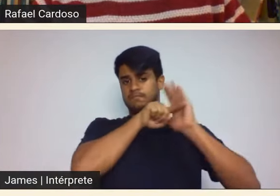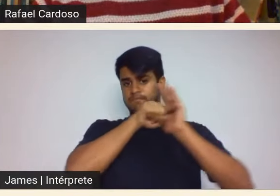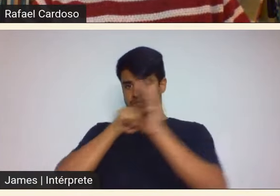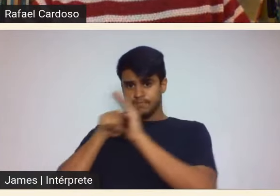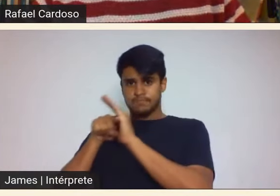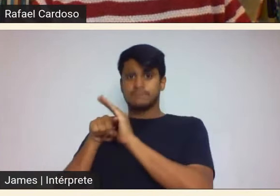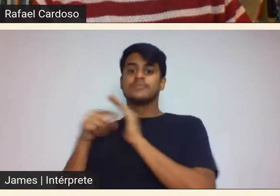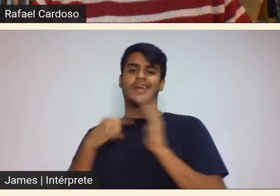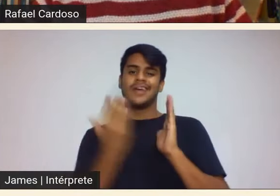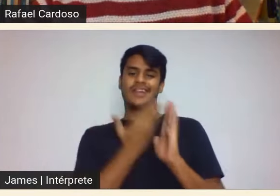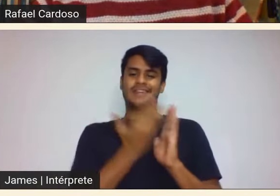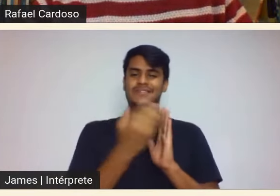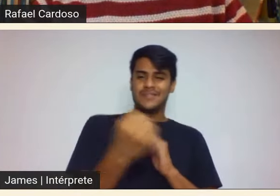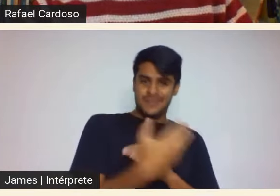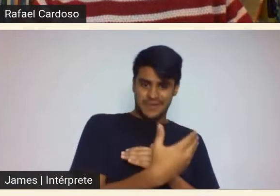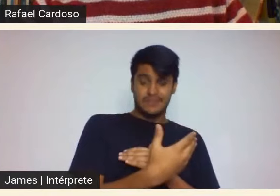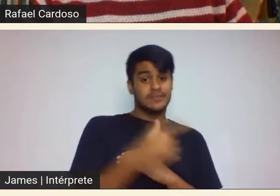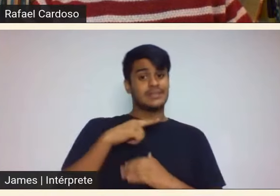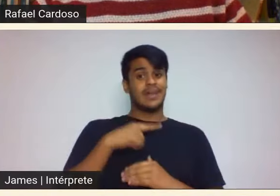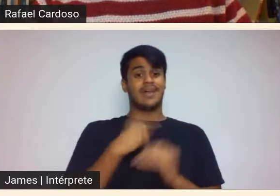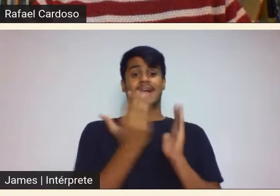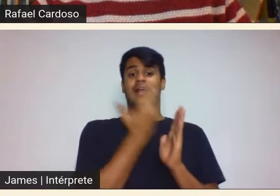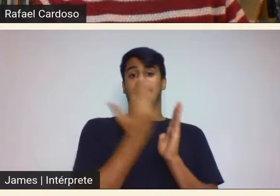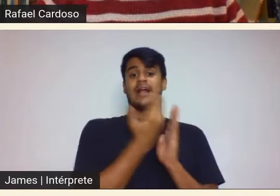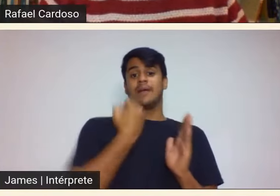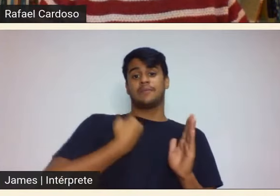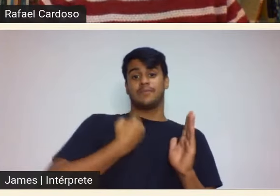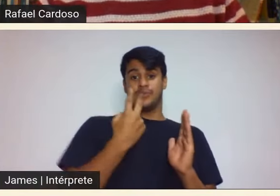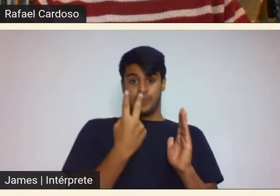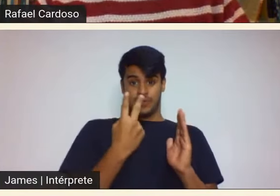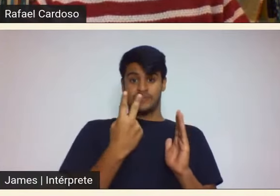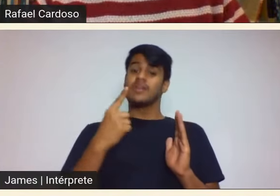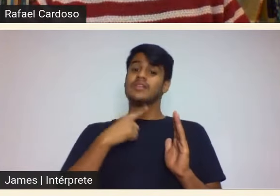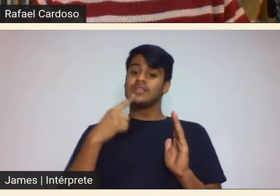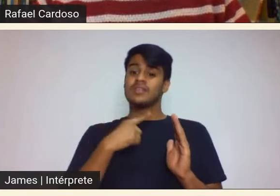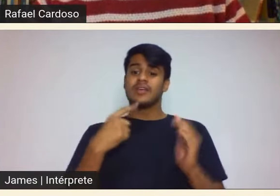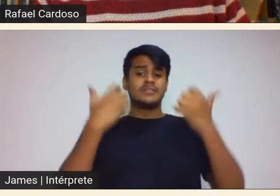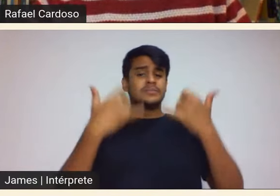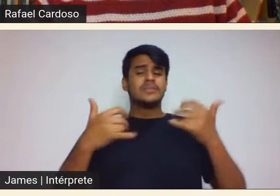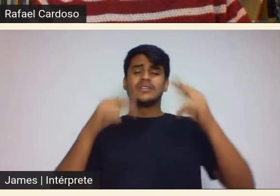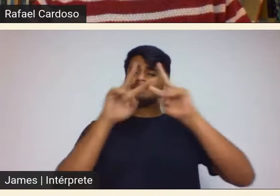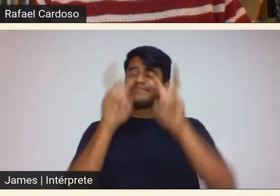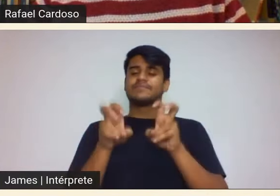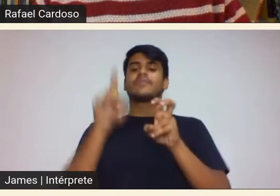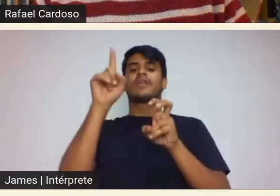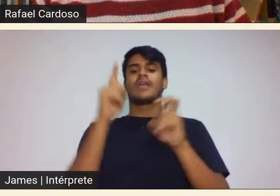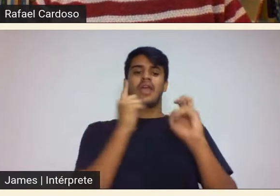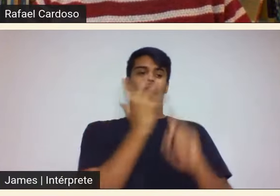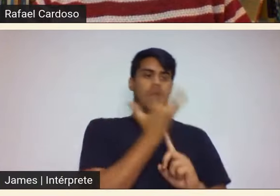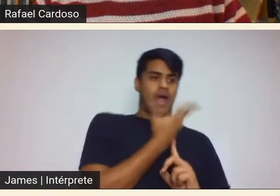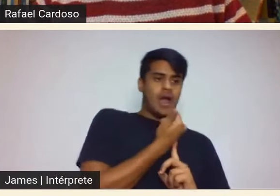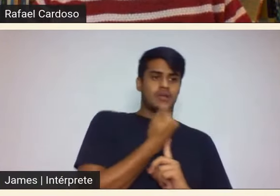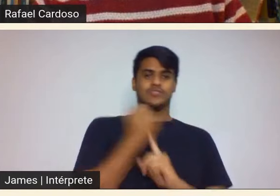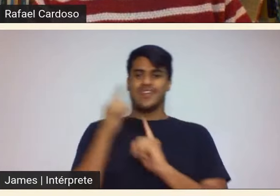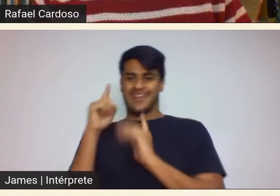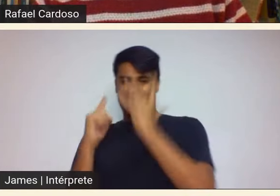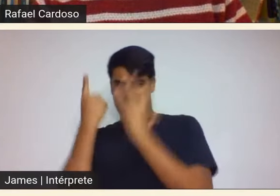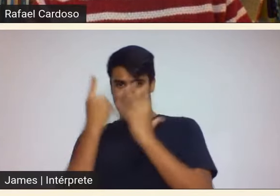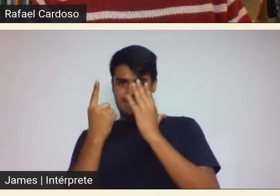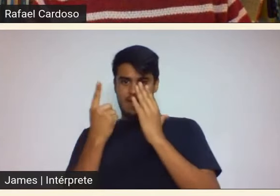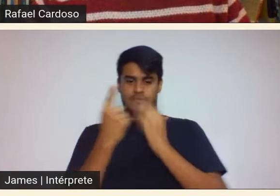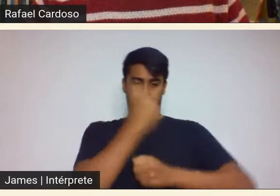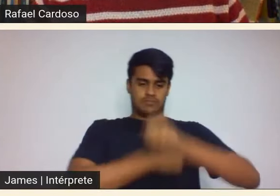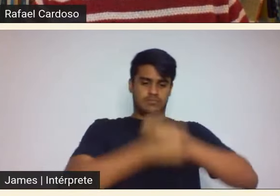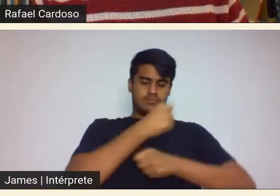novo livro. O segundo capítulo é totalmente voltado à relação entre arte e carnaval, a década de 1900, 1910.